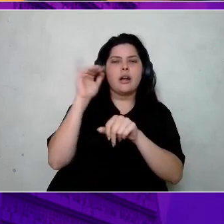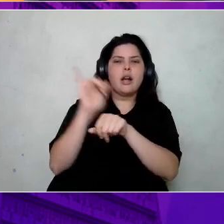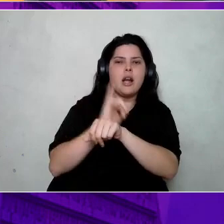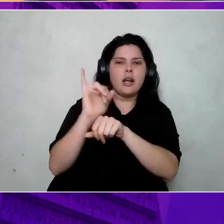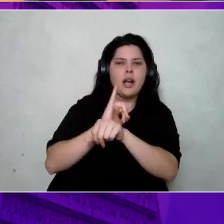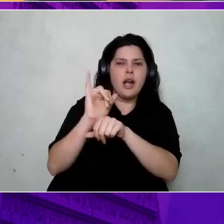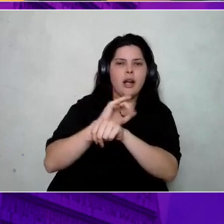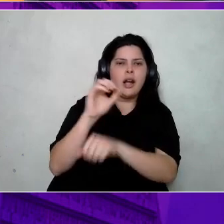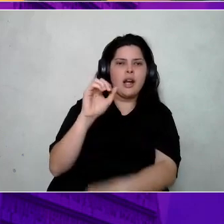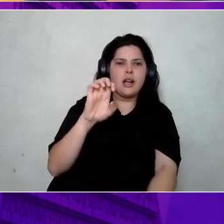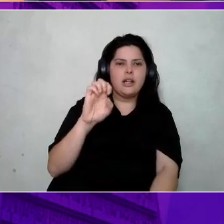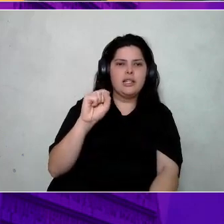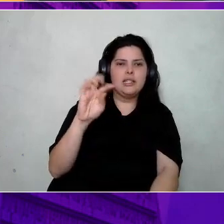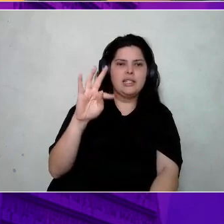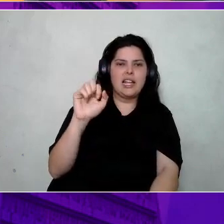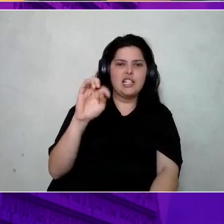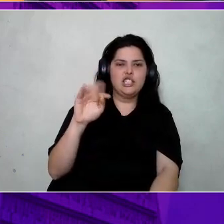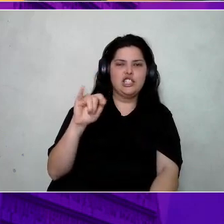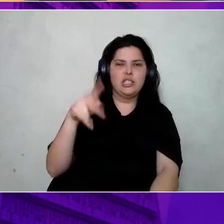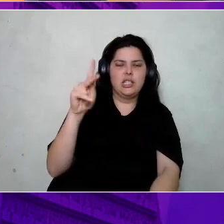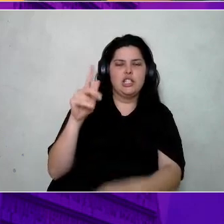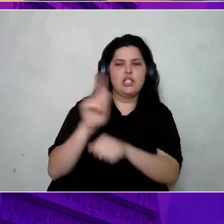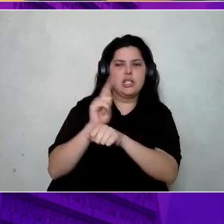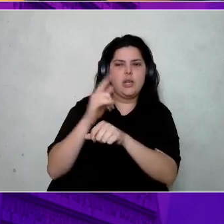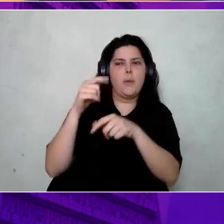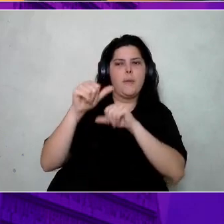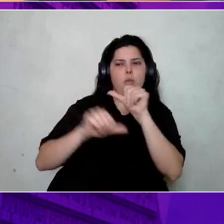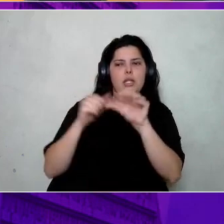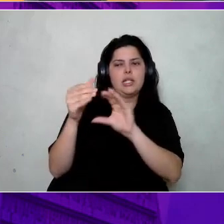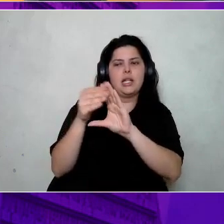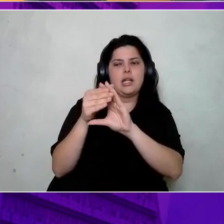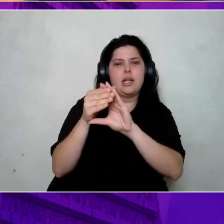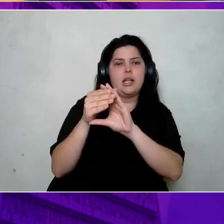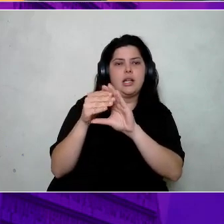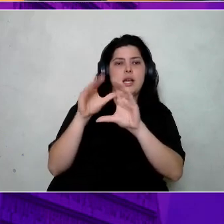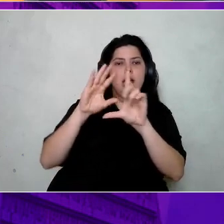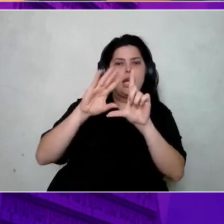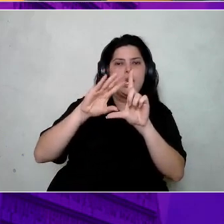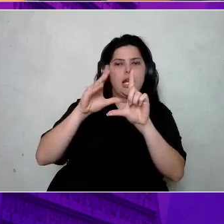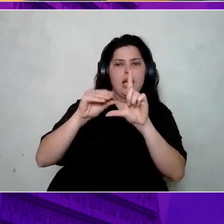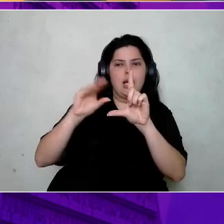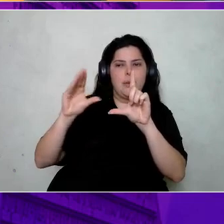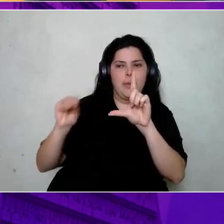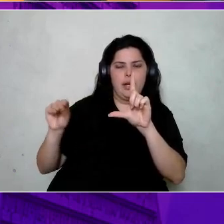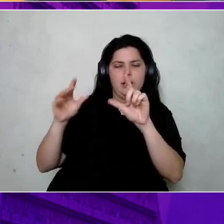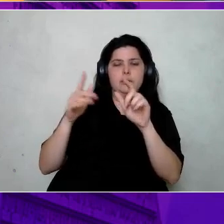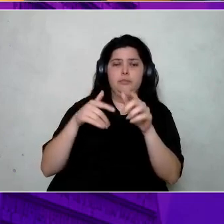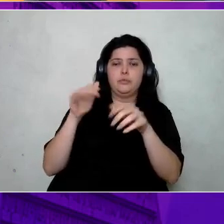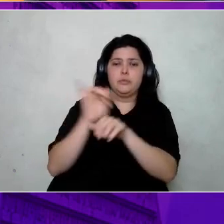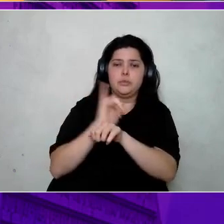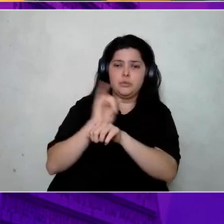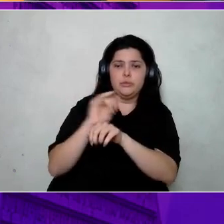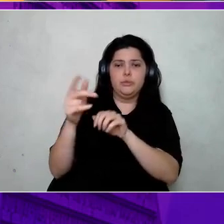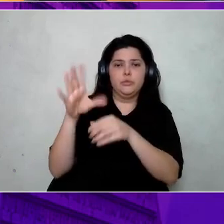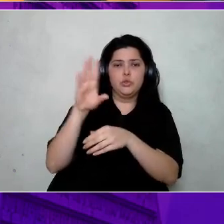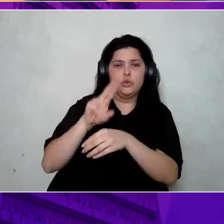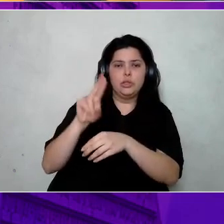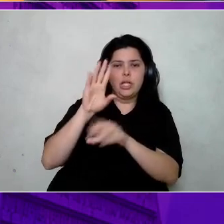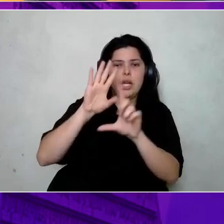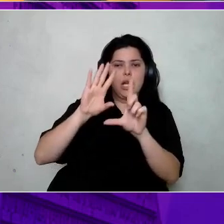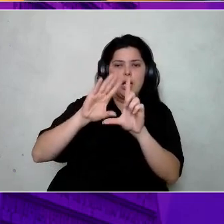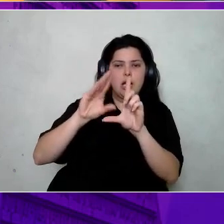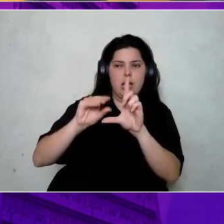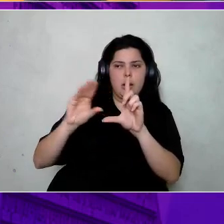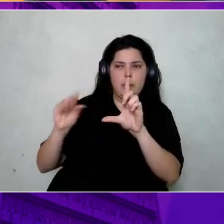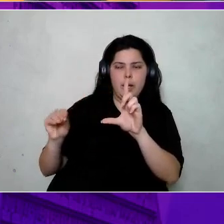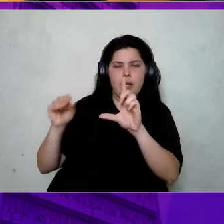de mudança Kanban? Ó, vários aqui. Não, mas o Static é uma abordagem, né, do método Kanban. Eu e o Lucas, a gente, né, criou esse